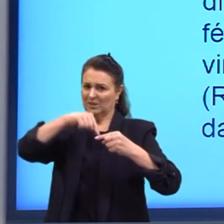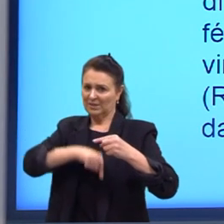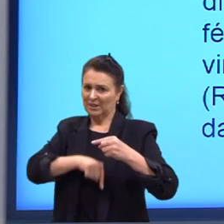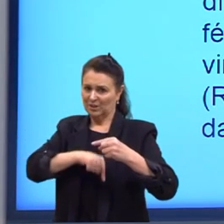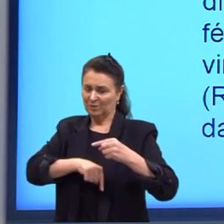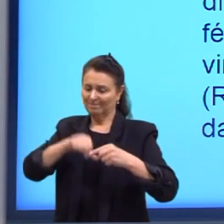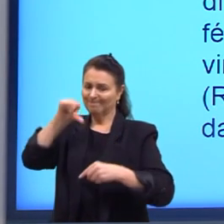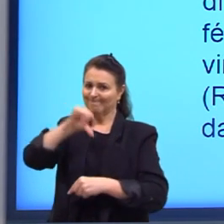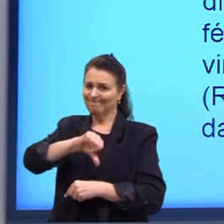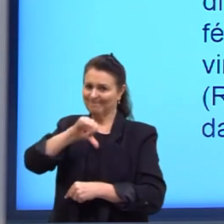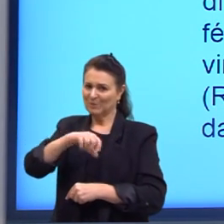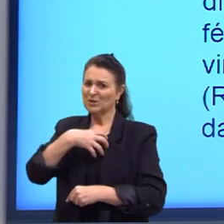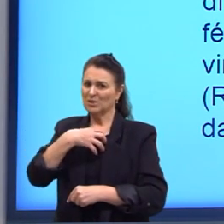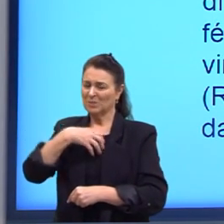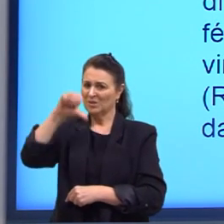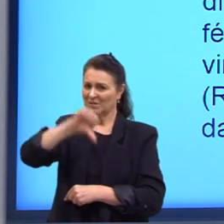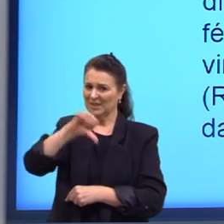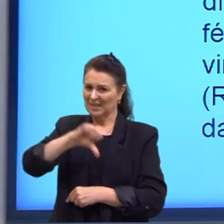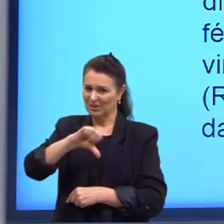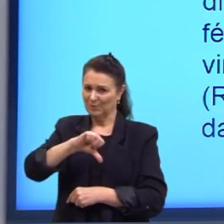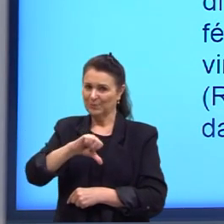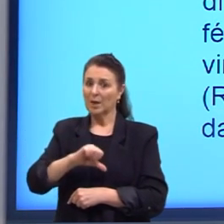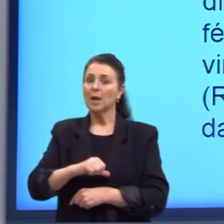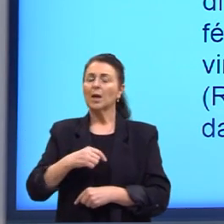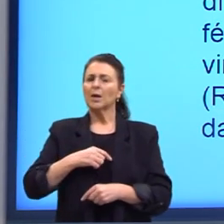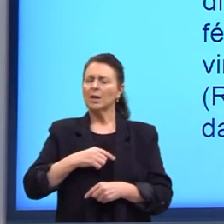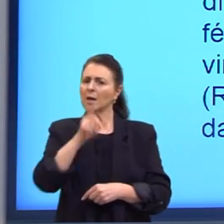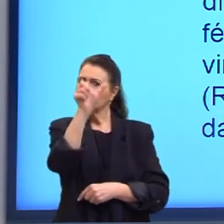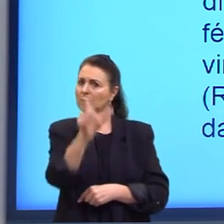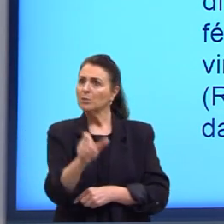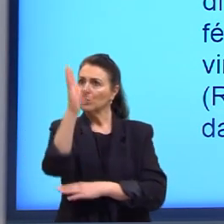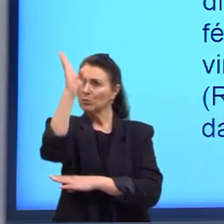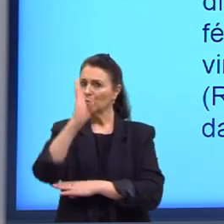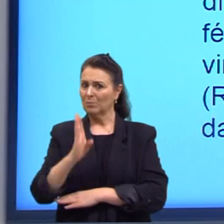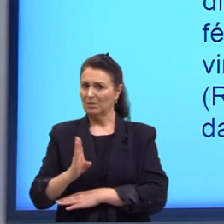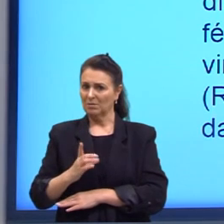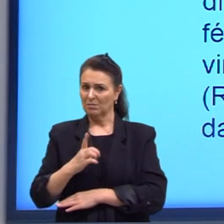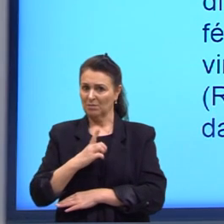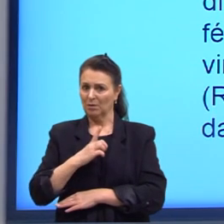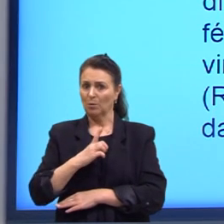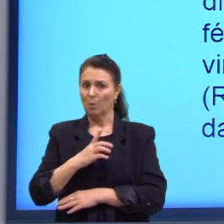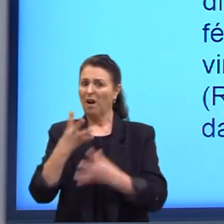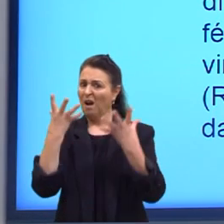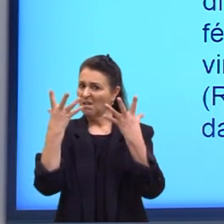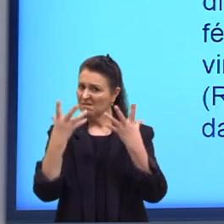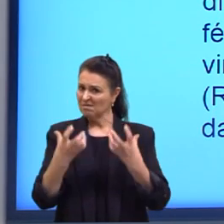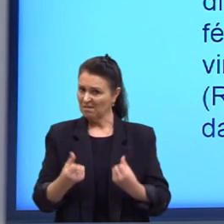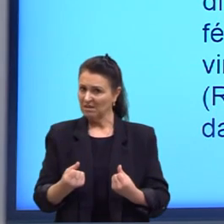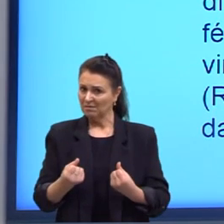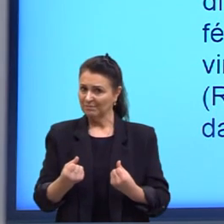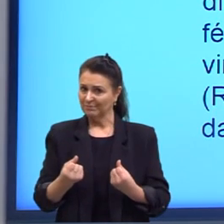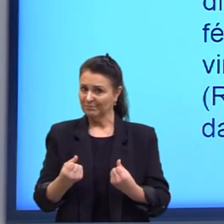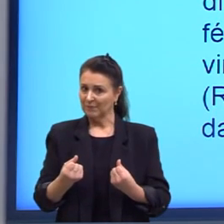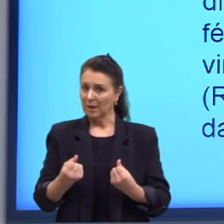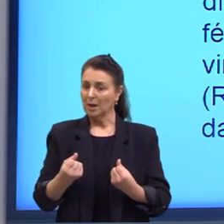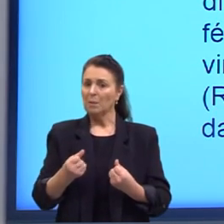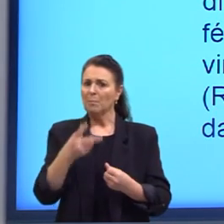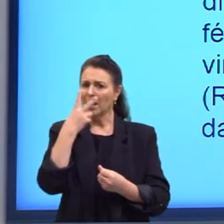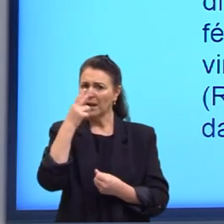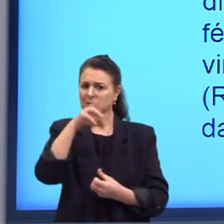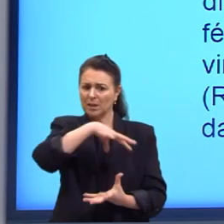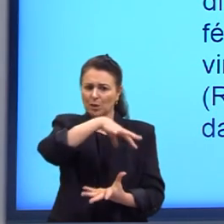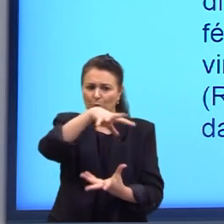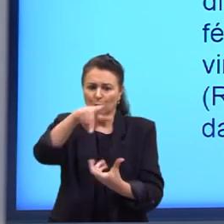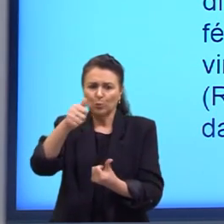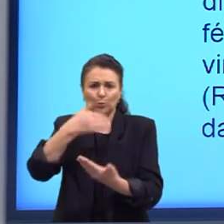eu a inferioridade em que o brasileiro se coloca voluntariamente em face do resto do mundo